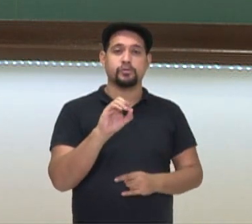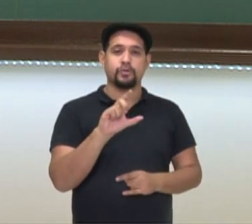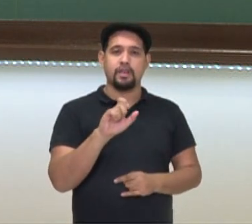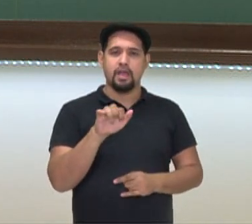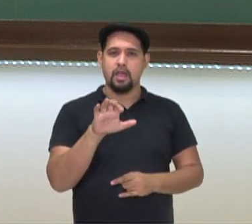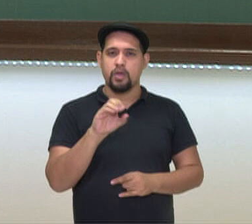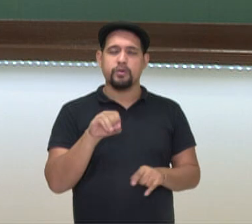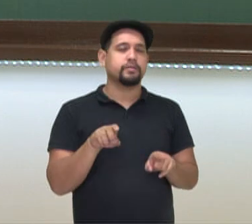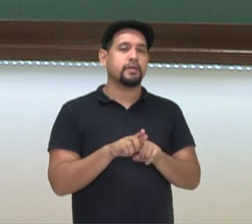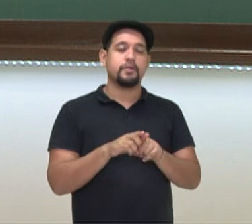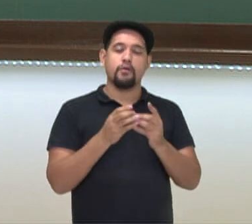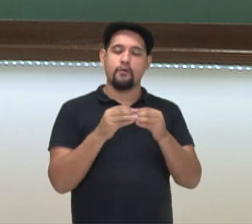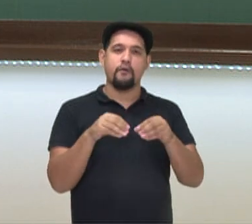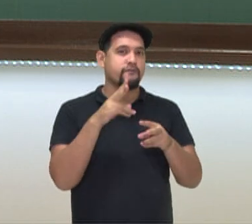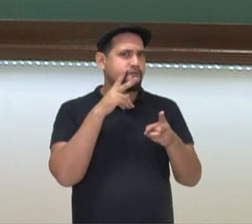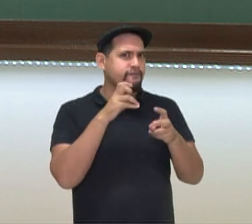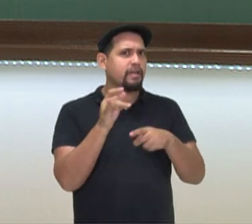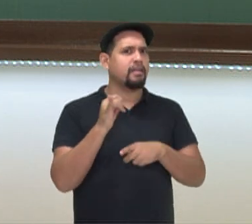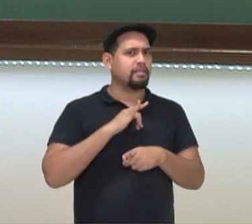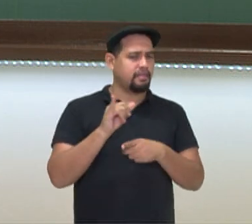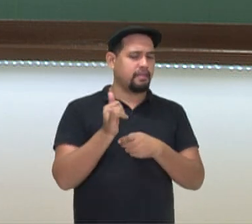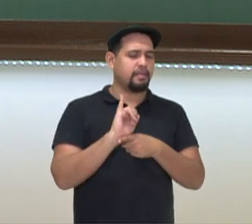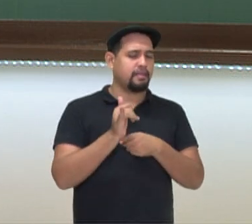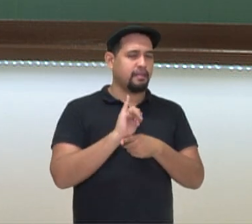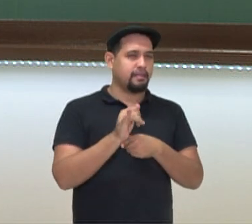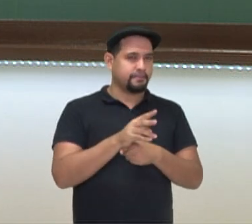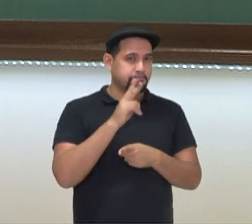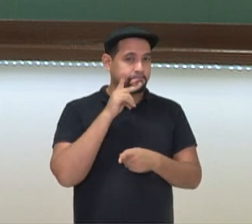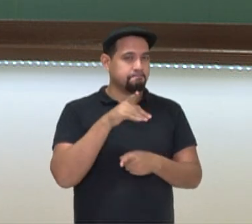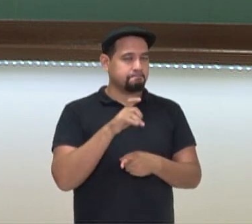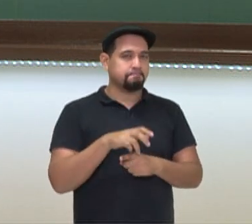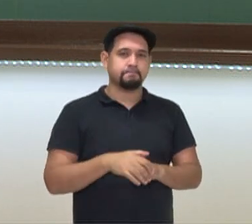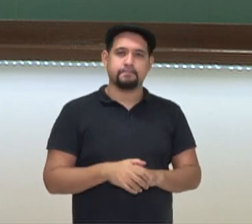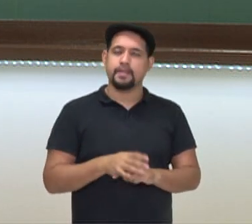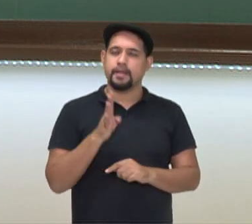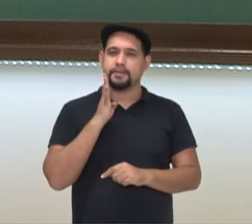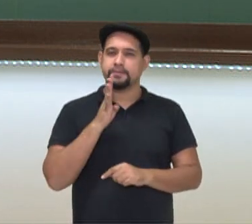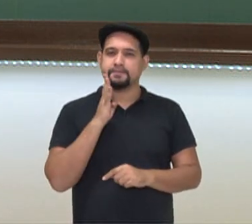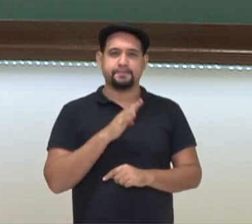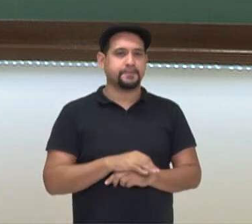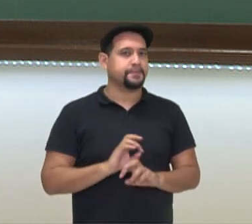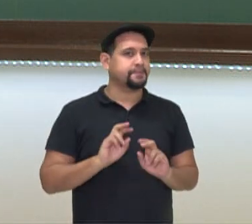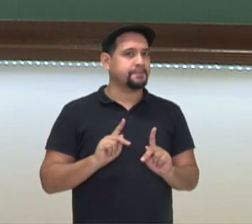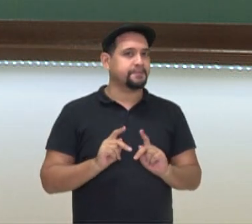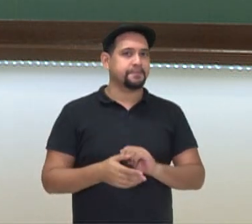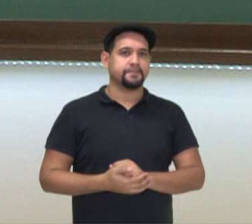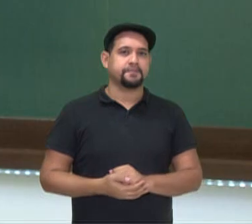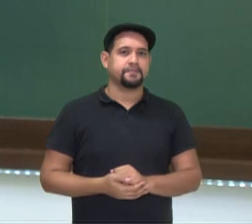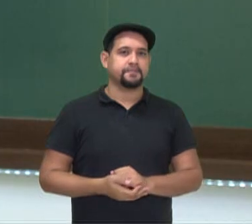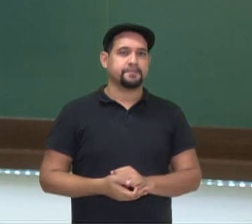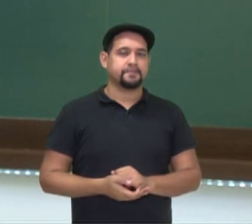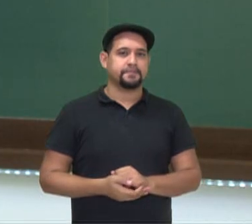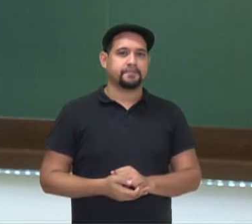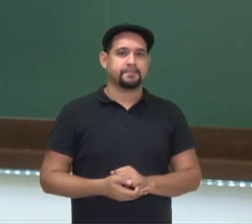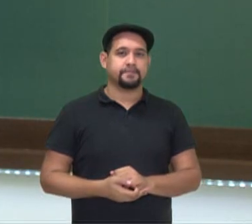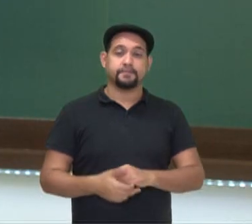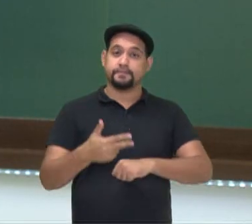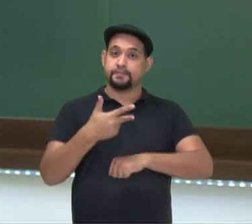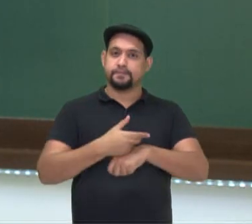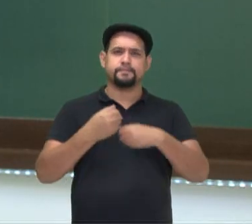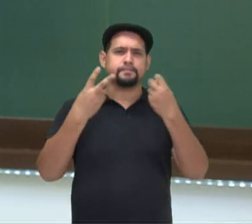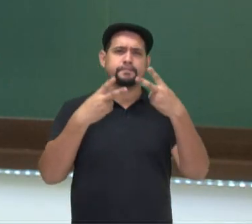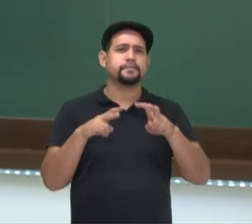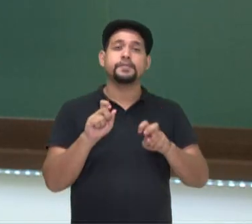o espetáculo Ovo. Assistam, tá aí no YouTube para vocês assistirem, é bem legal, tá bom? Então, nesse vídeo